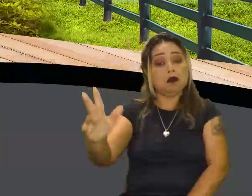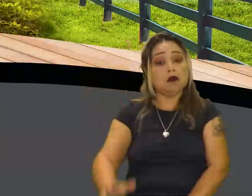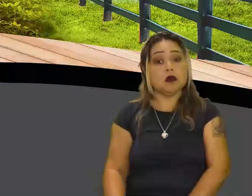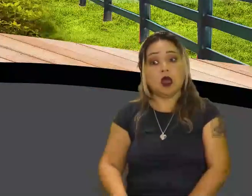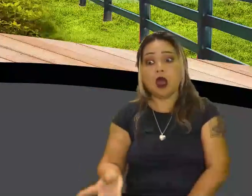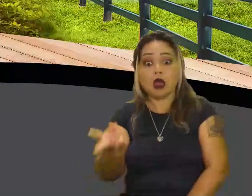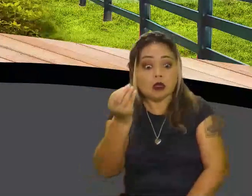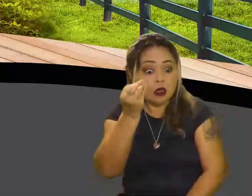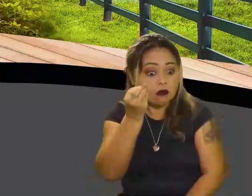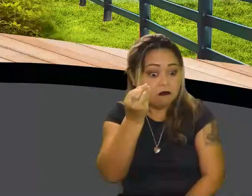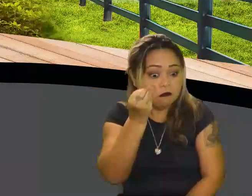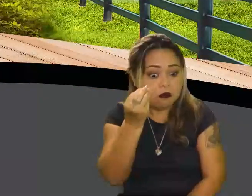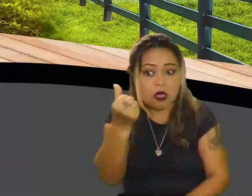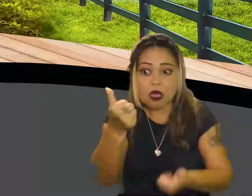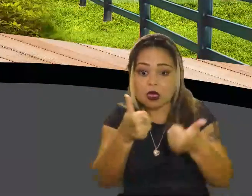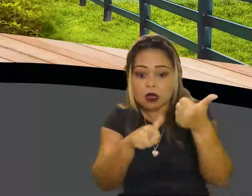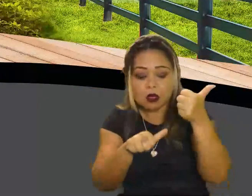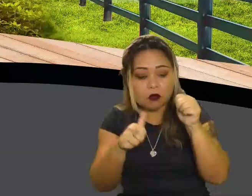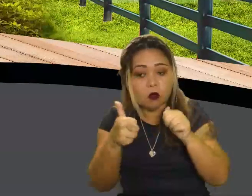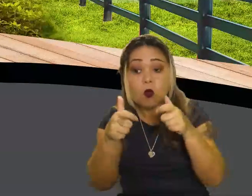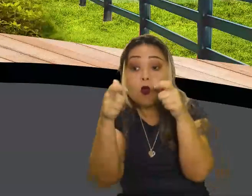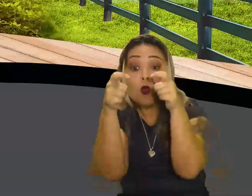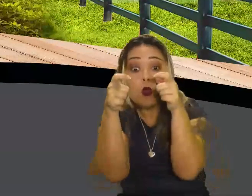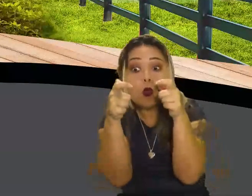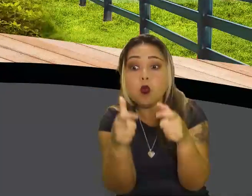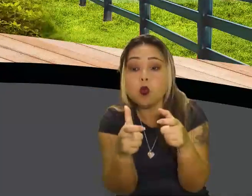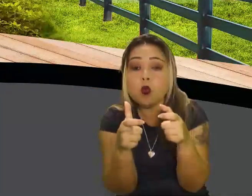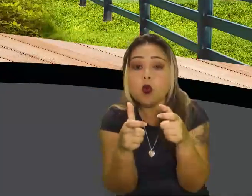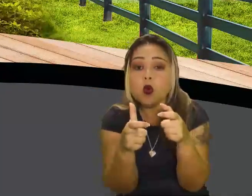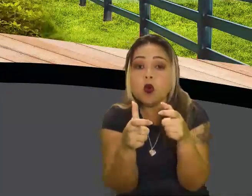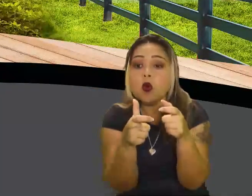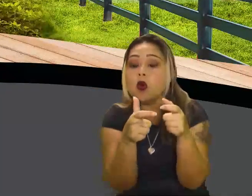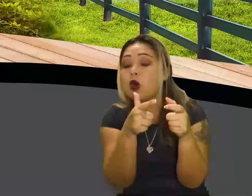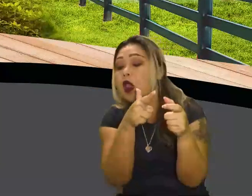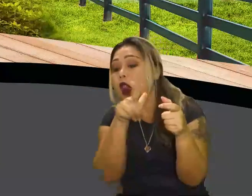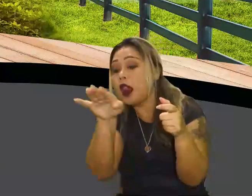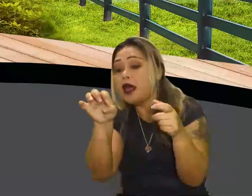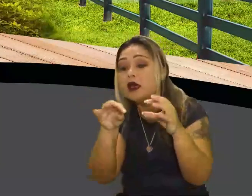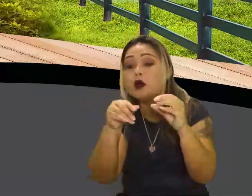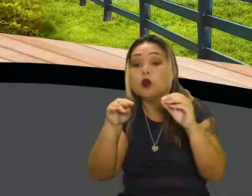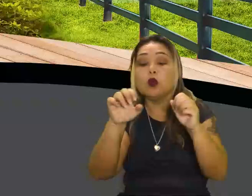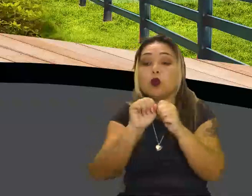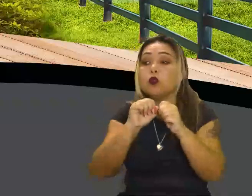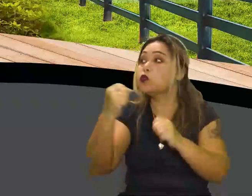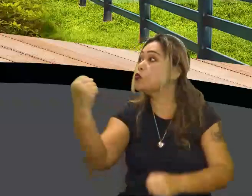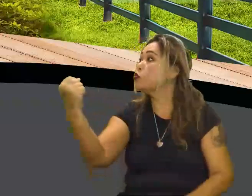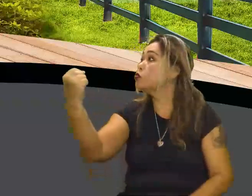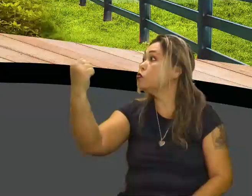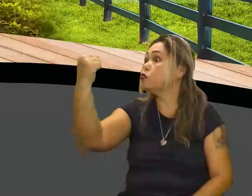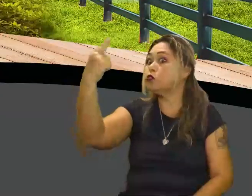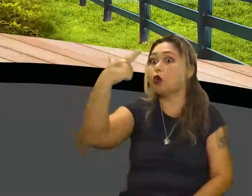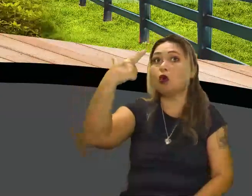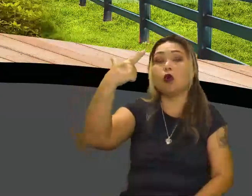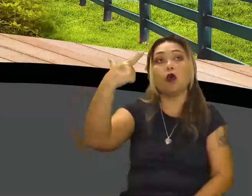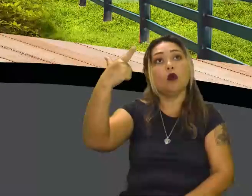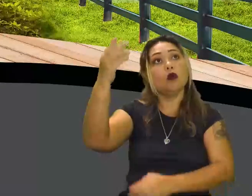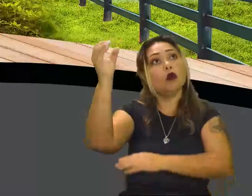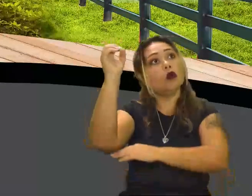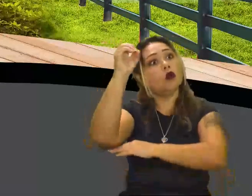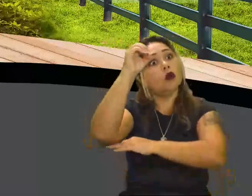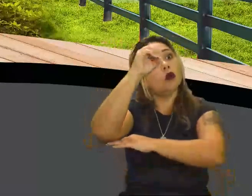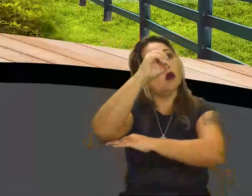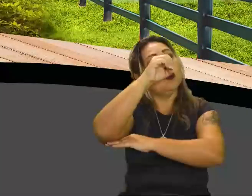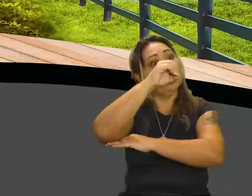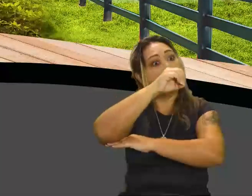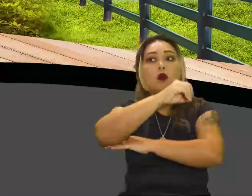que verificar a localização leste-oeste do sol, para saber onde vai bater o sol.